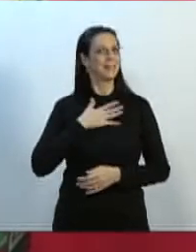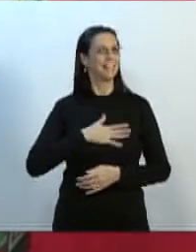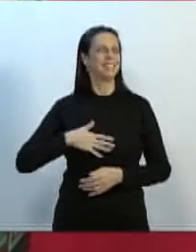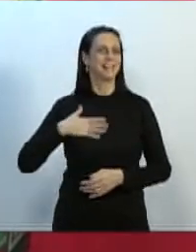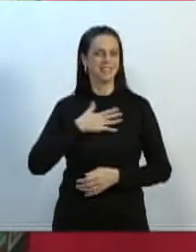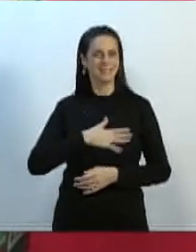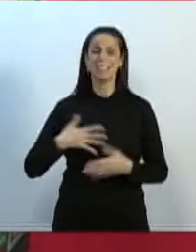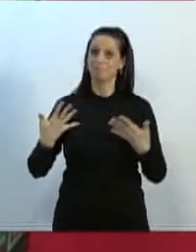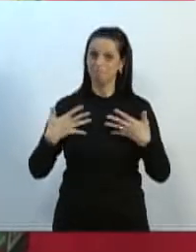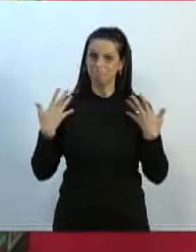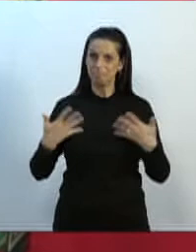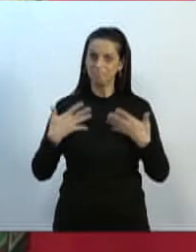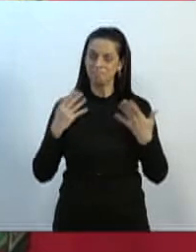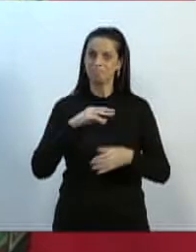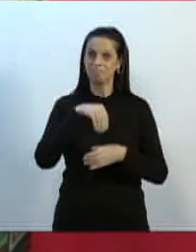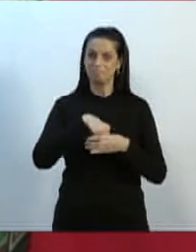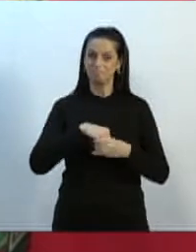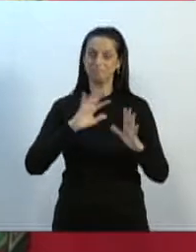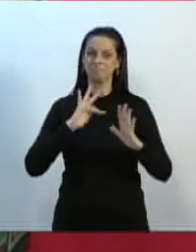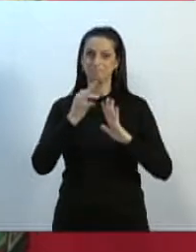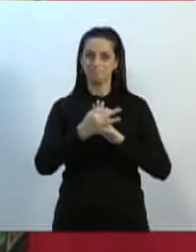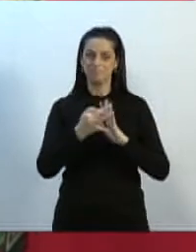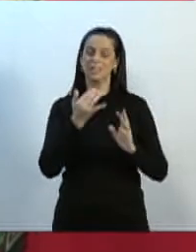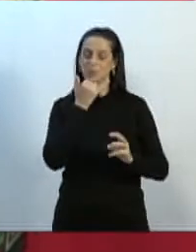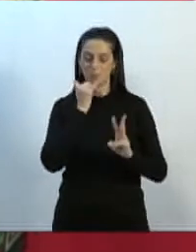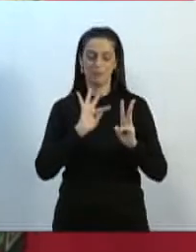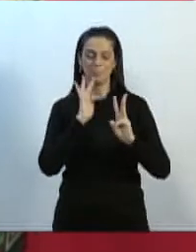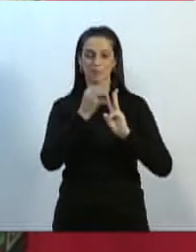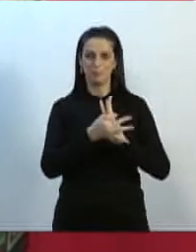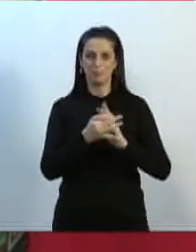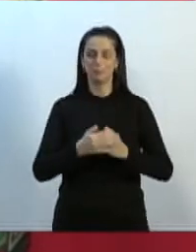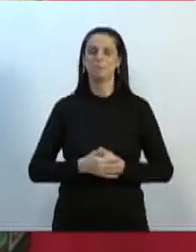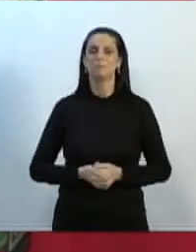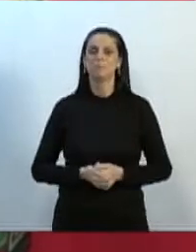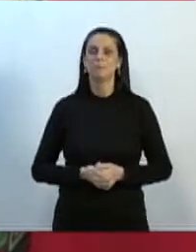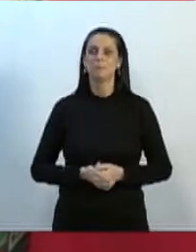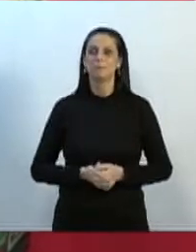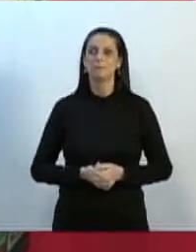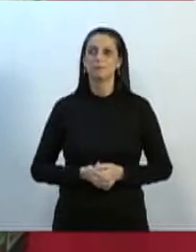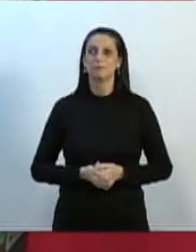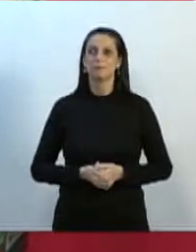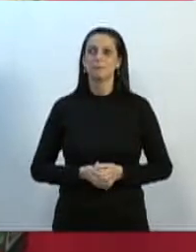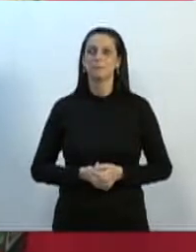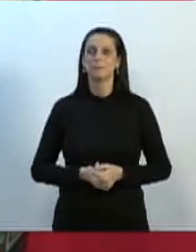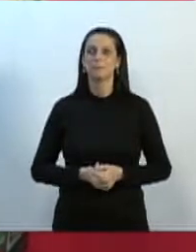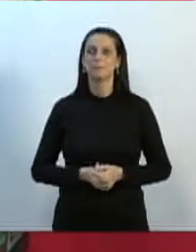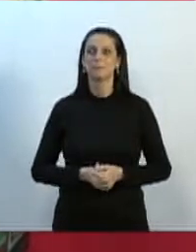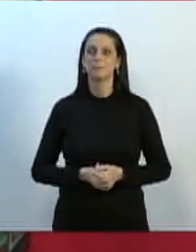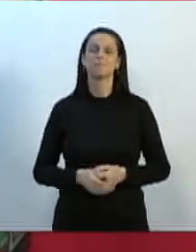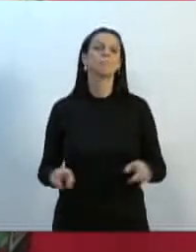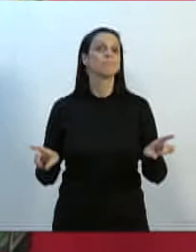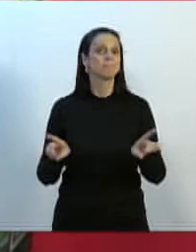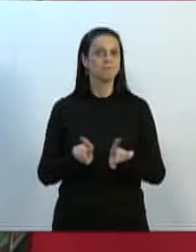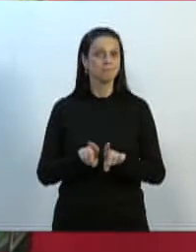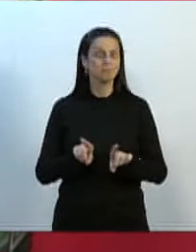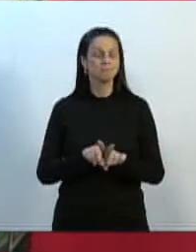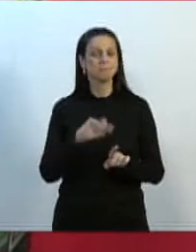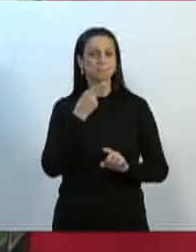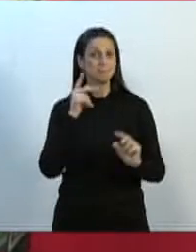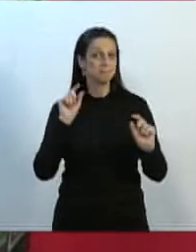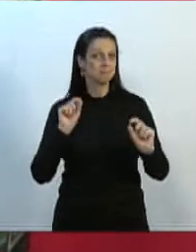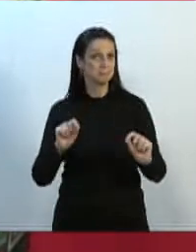muito alegre lá na Pró-Família. Gostaria também de tratar a respeito do